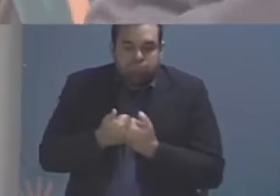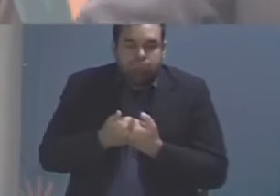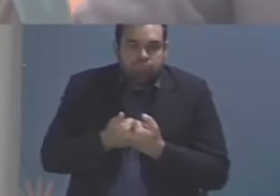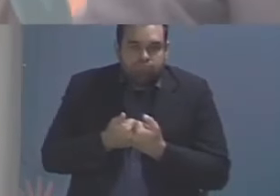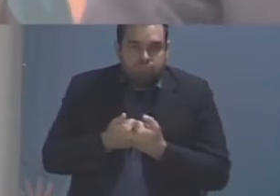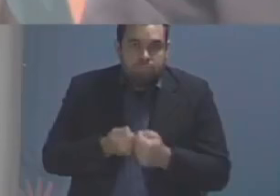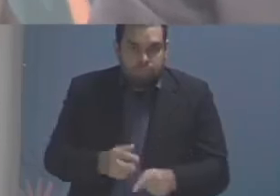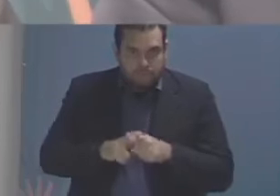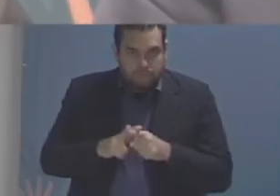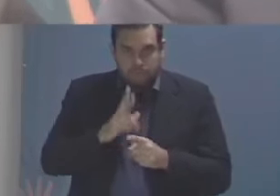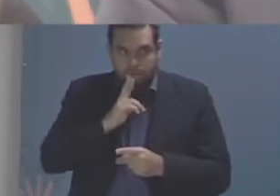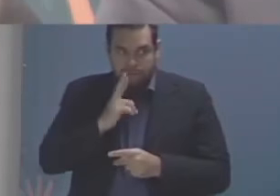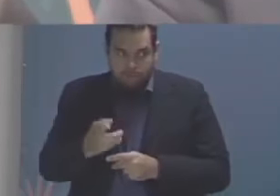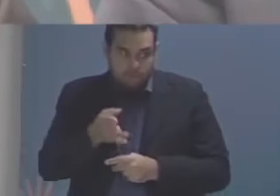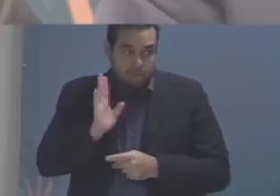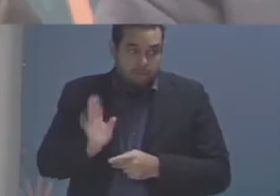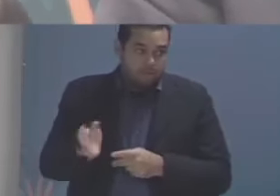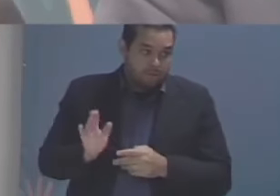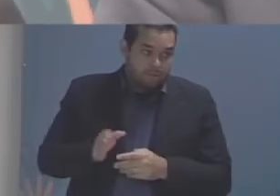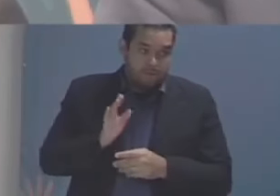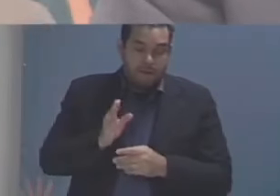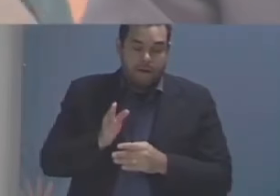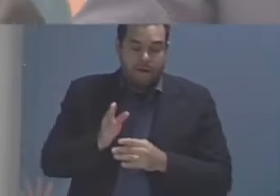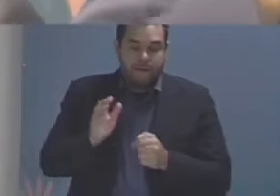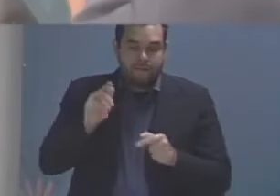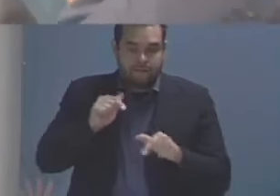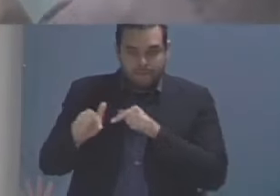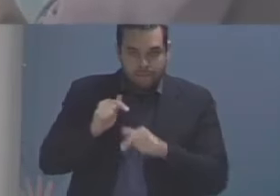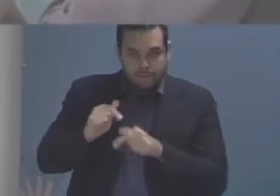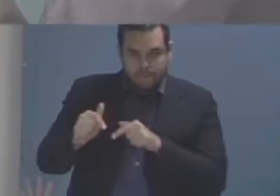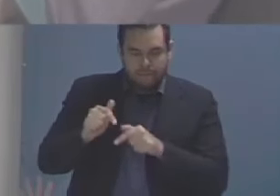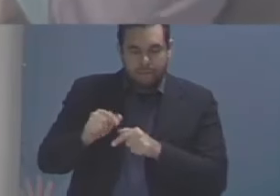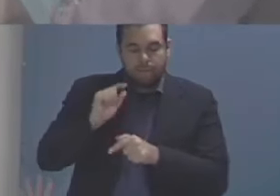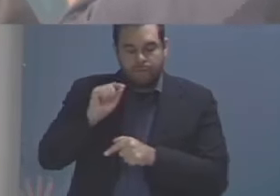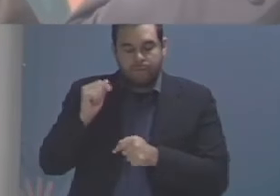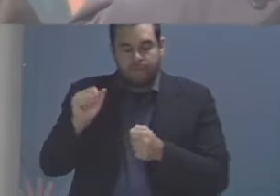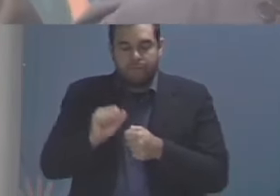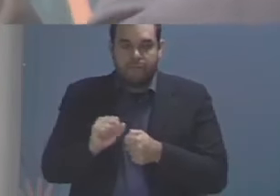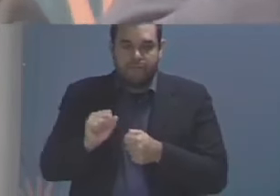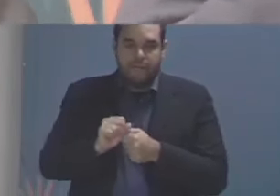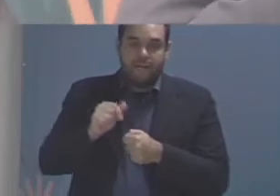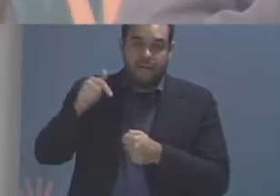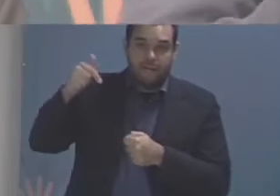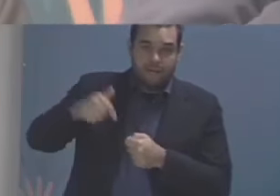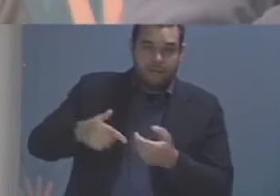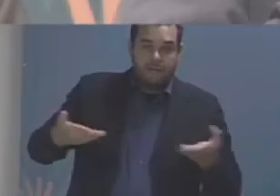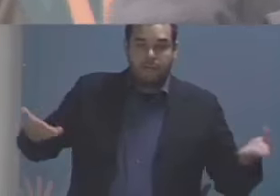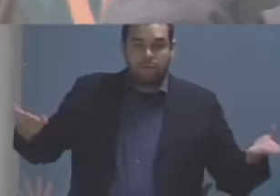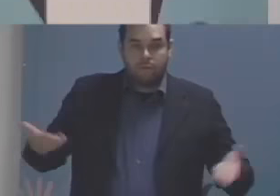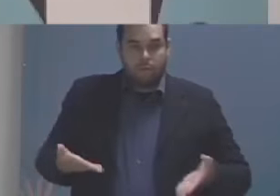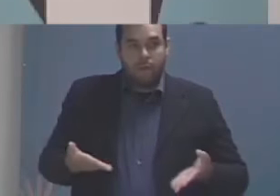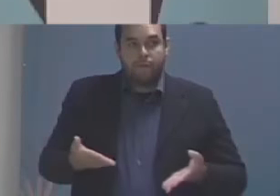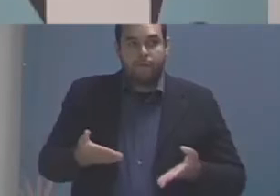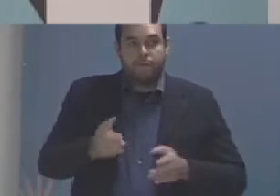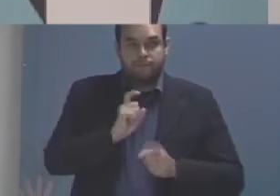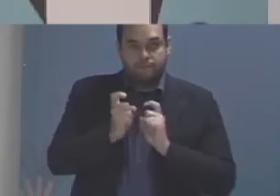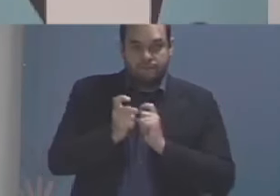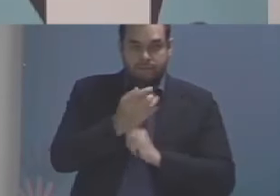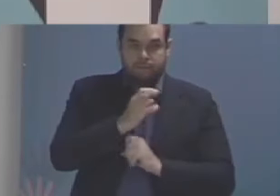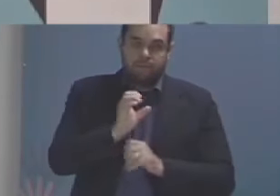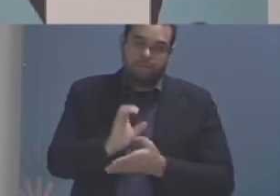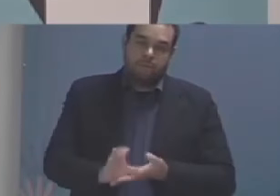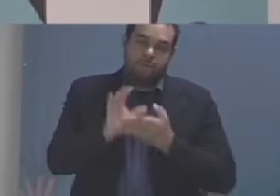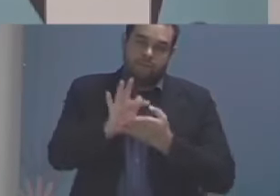vocês. Então, a resposta já está em curso, está naquilo que nós estamos fazendo aqui na atual gestão do Conselho Federal de